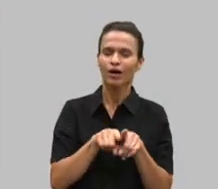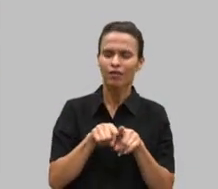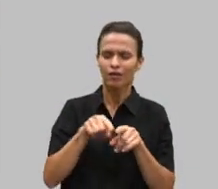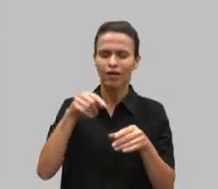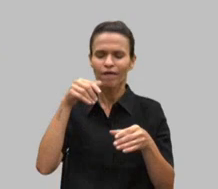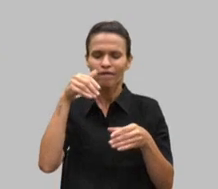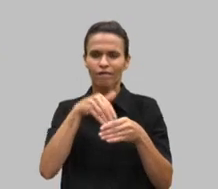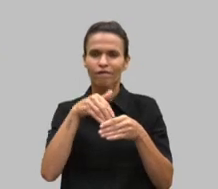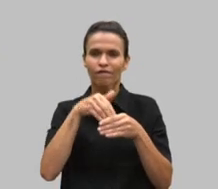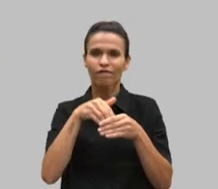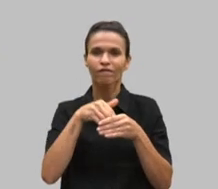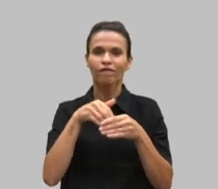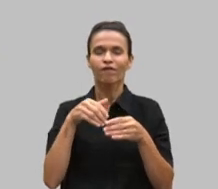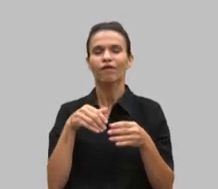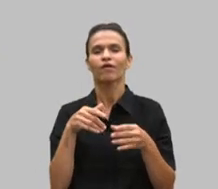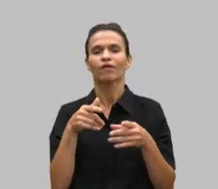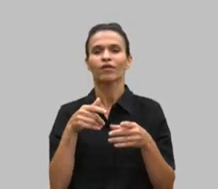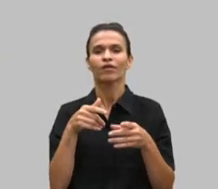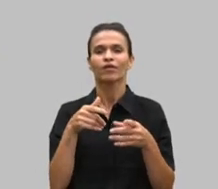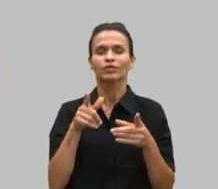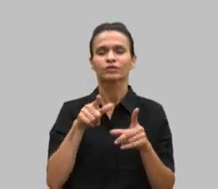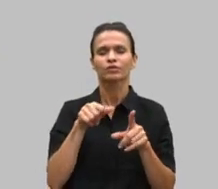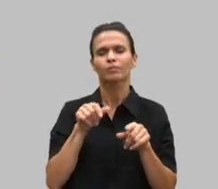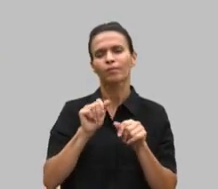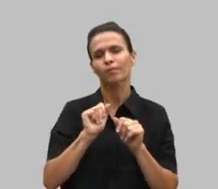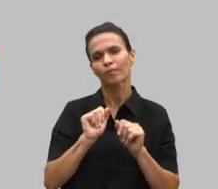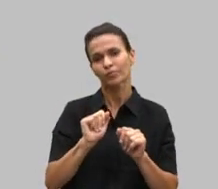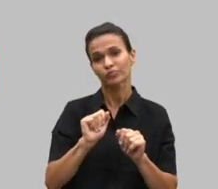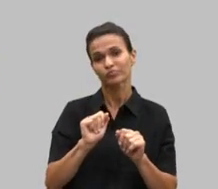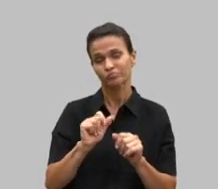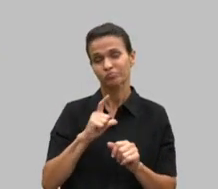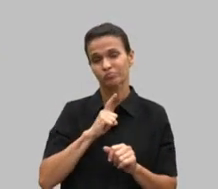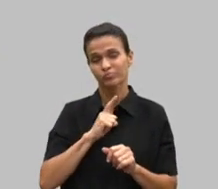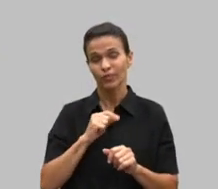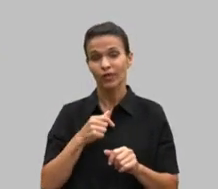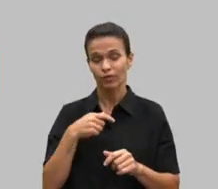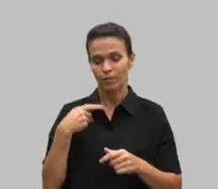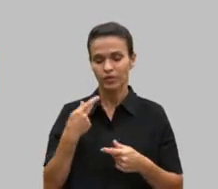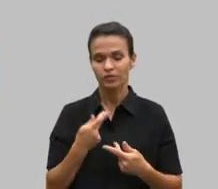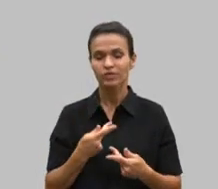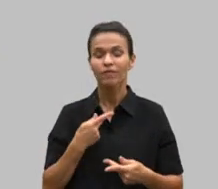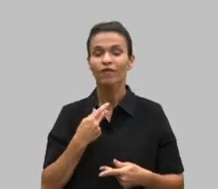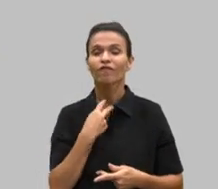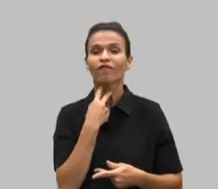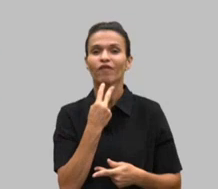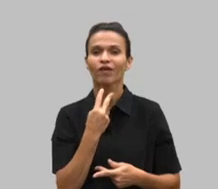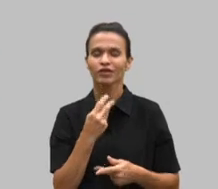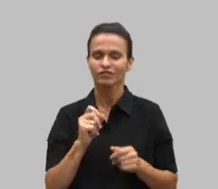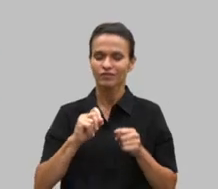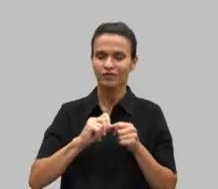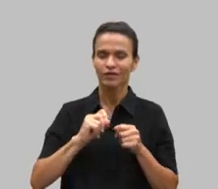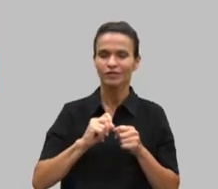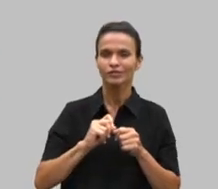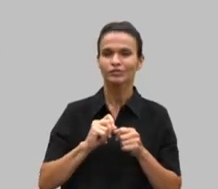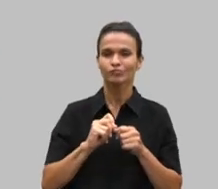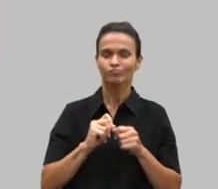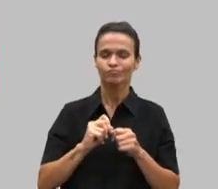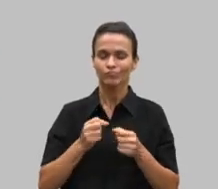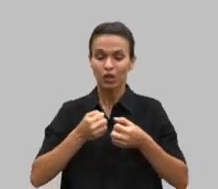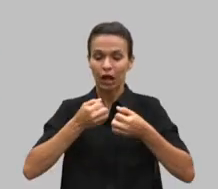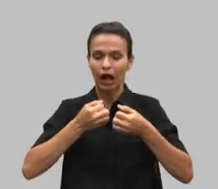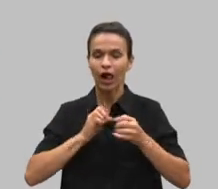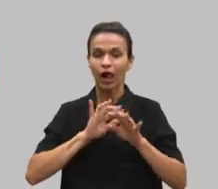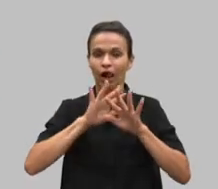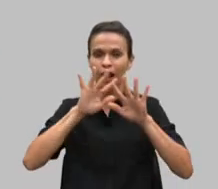nesses postos que nós temos aqui viu João porque é isso nós precisamos falar fazer é oxigenar cada vez mais a política incentivar cada vez mais